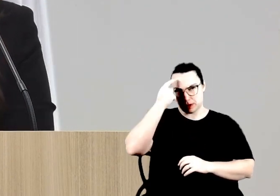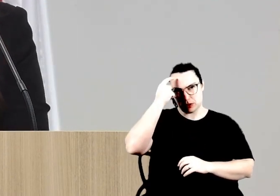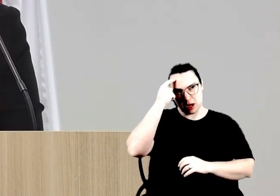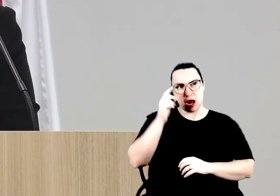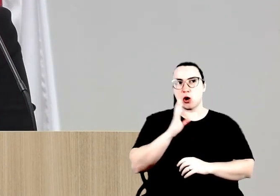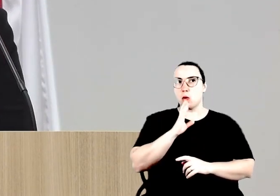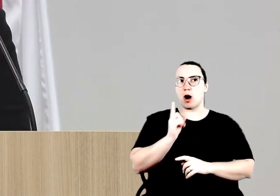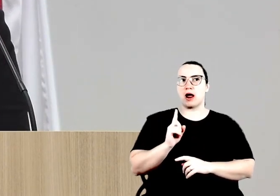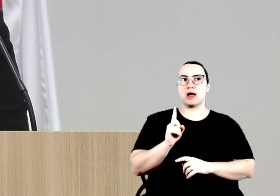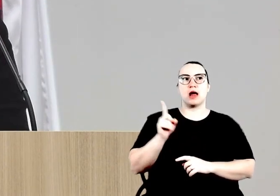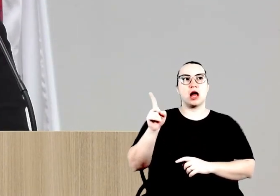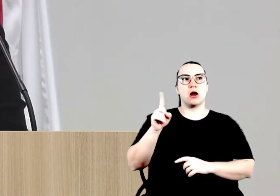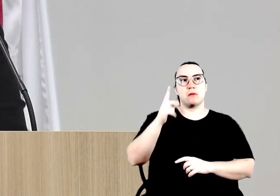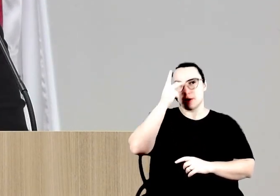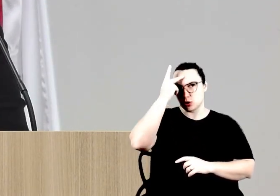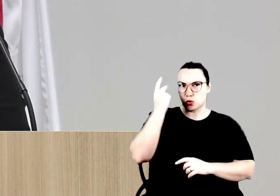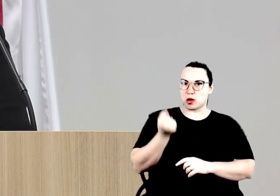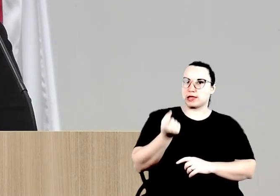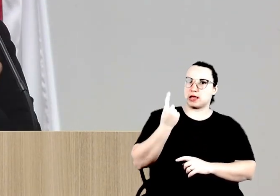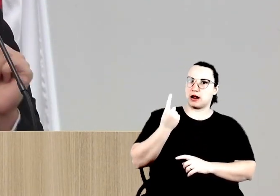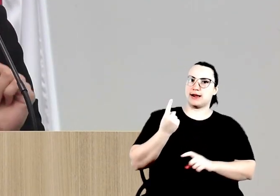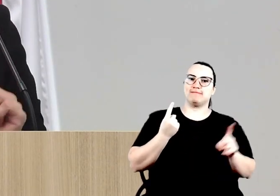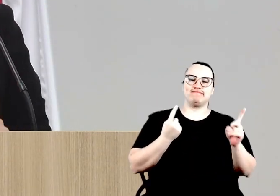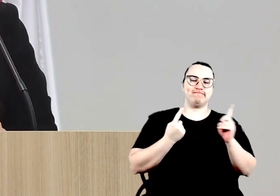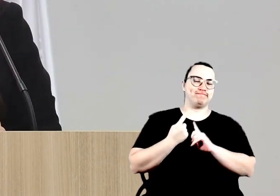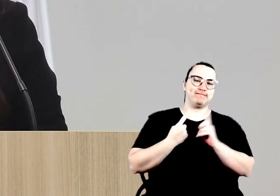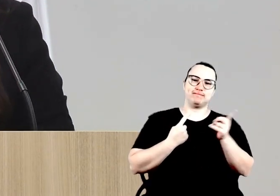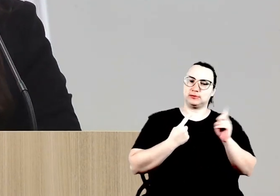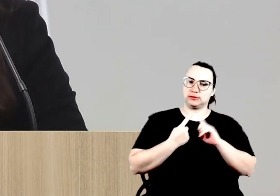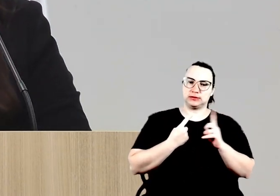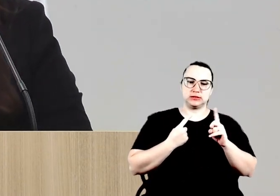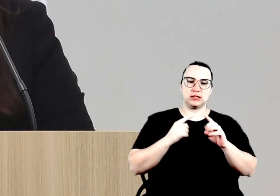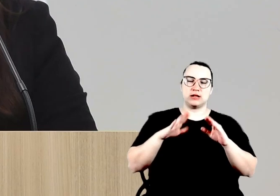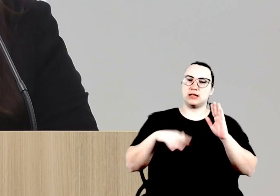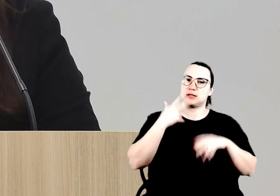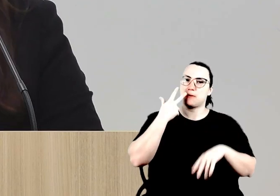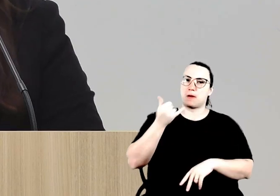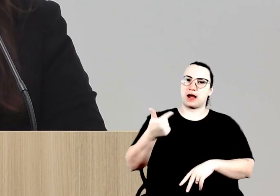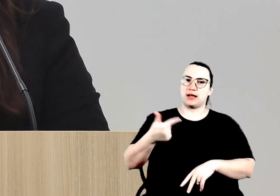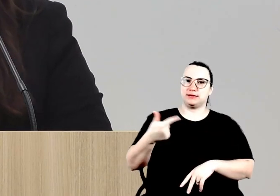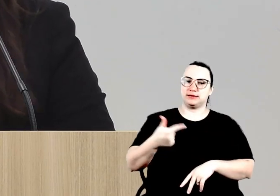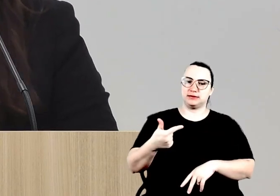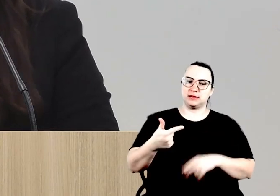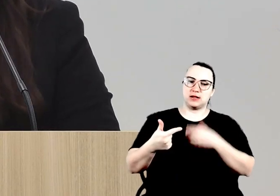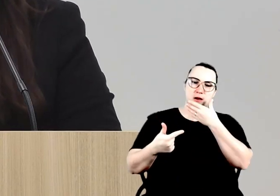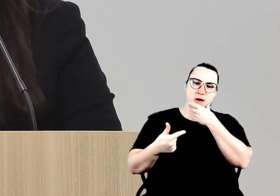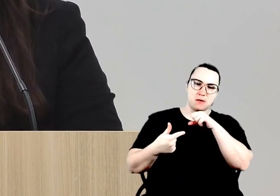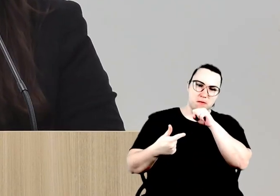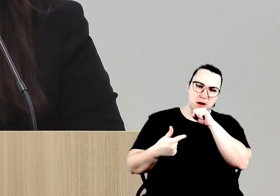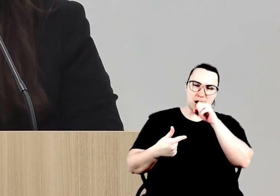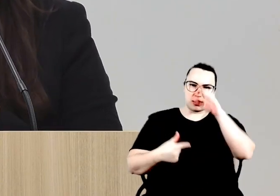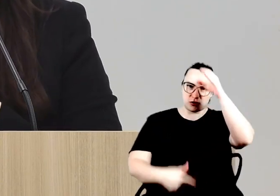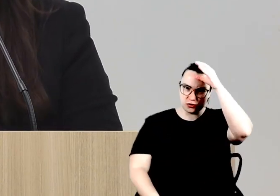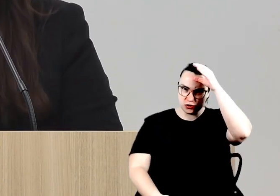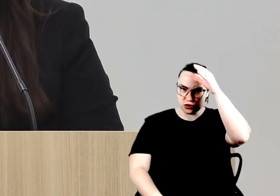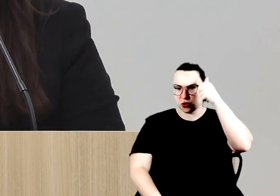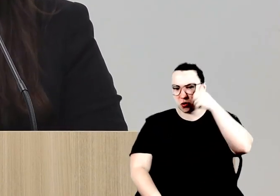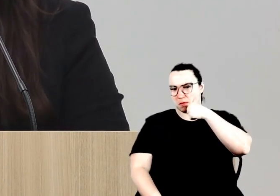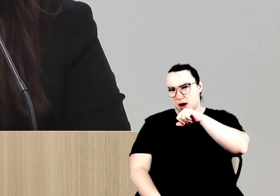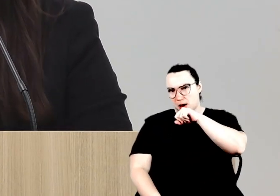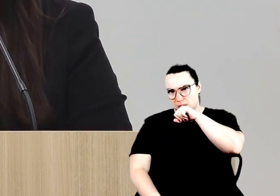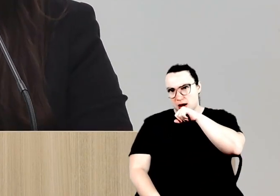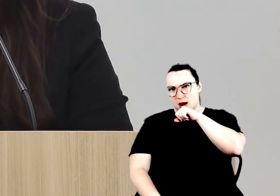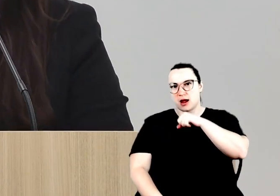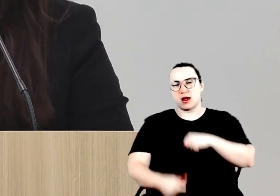Ah, mas era uma pessoa estranha. Não. É o padrasto, é o pai, é o tio, é a mãe, é a